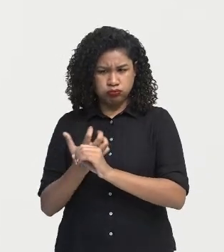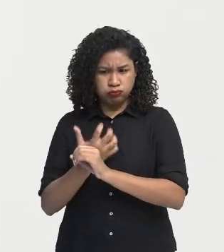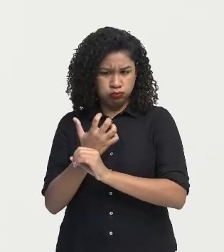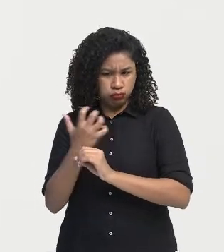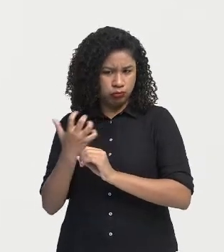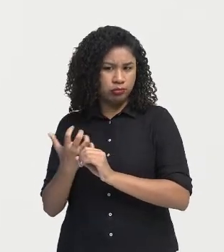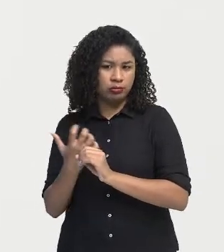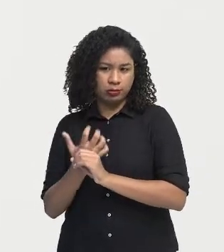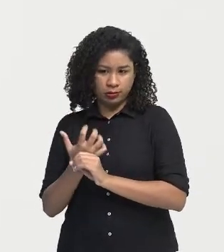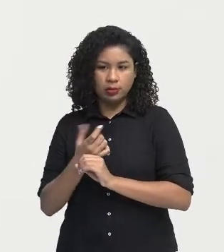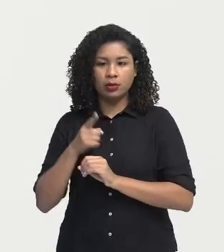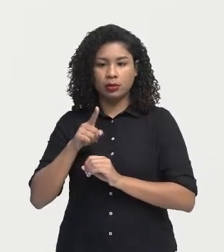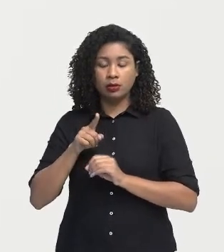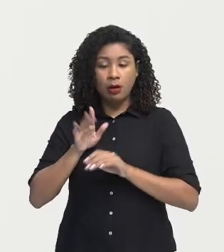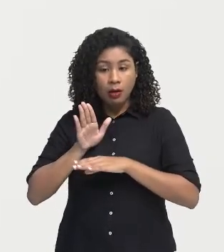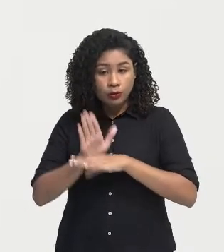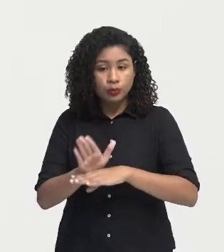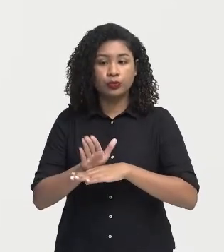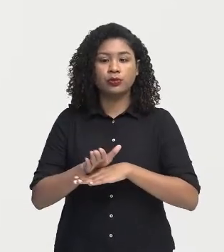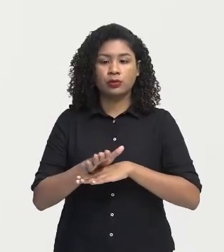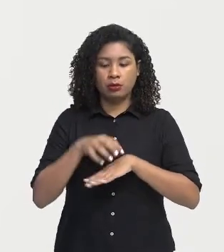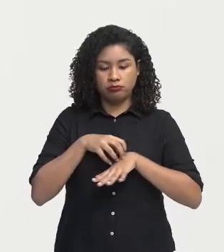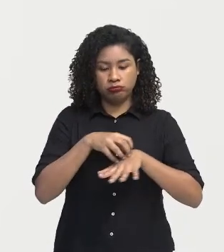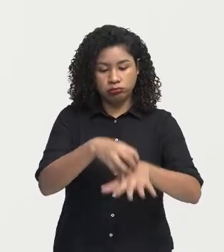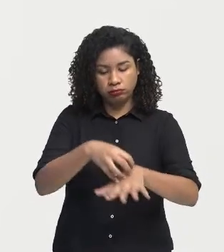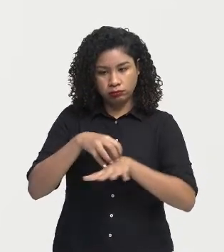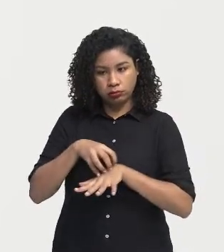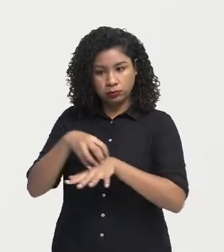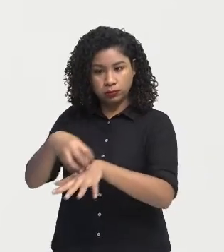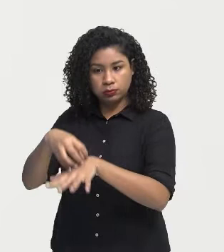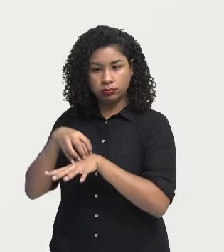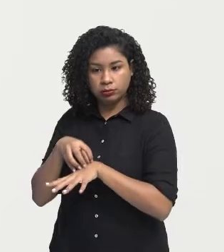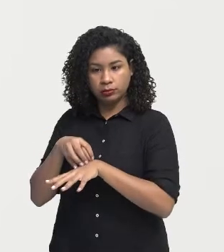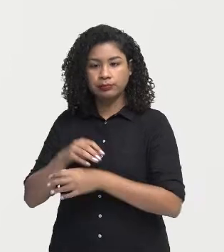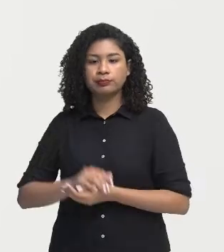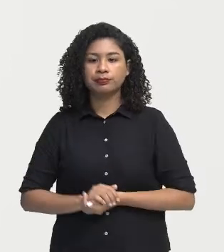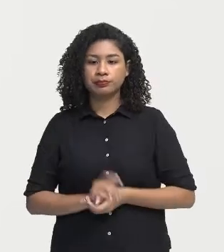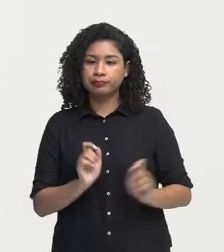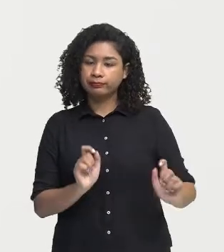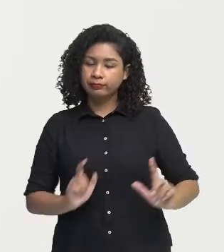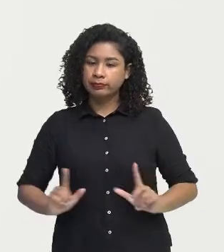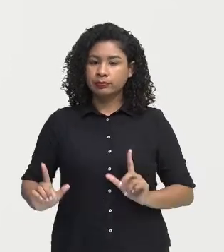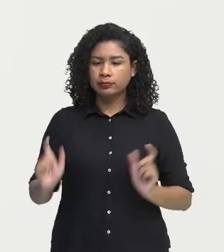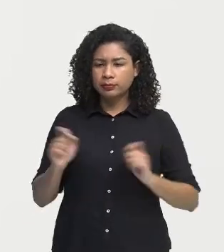tá? E aqui na nossa próxima imagem, a gente observa, né, o